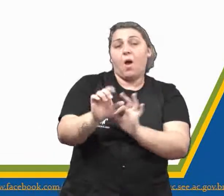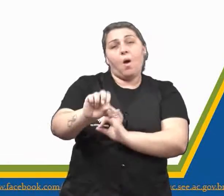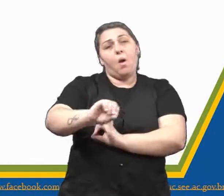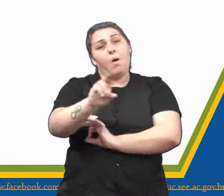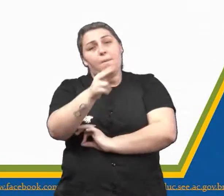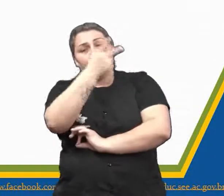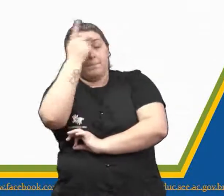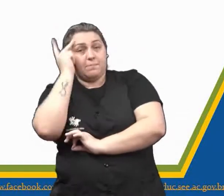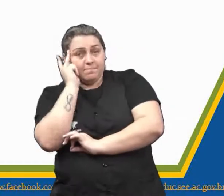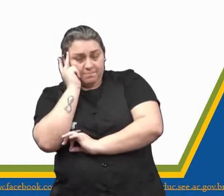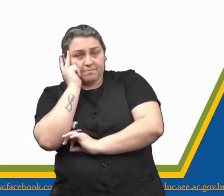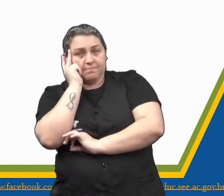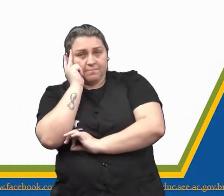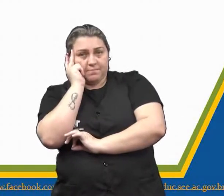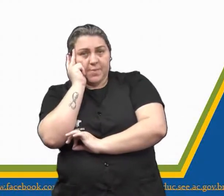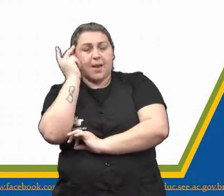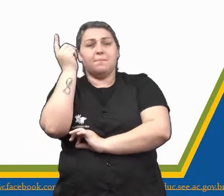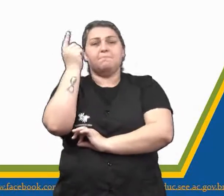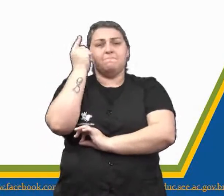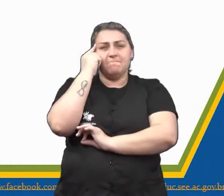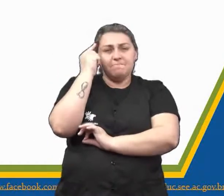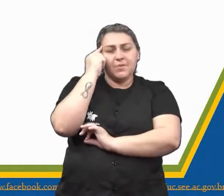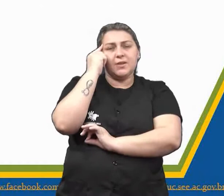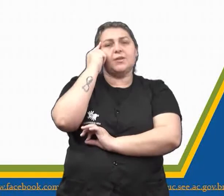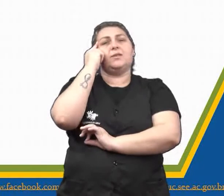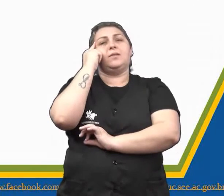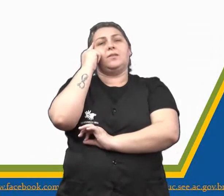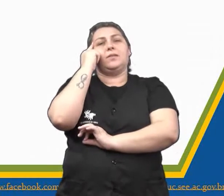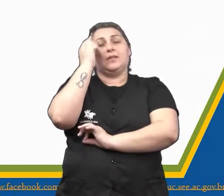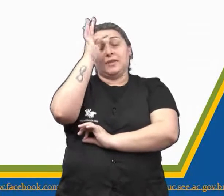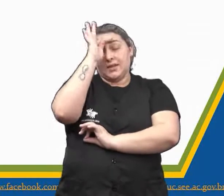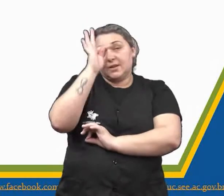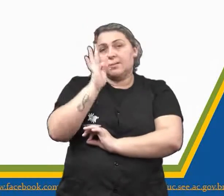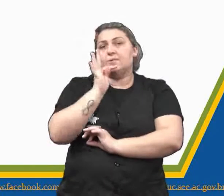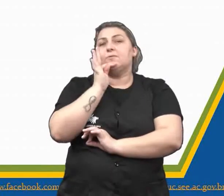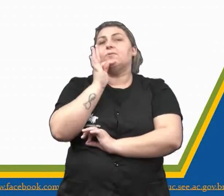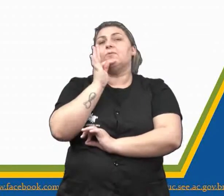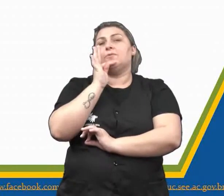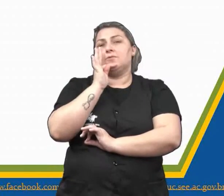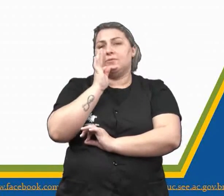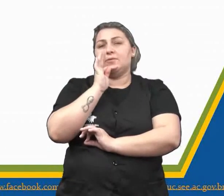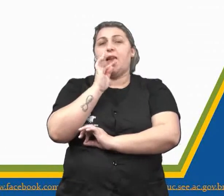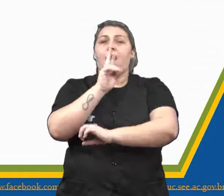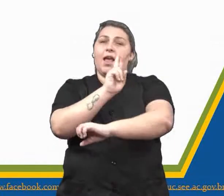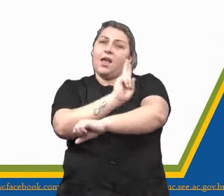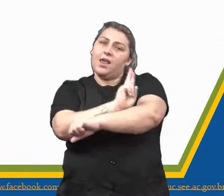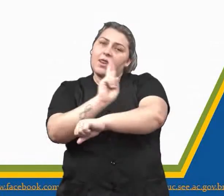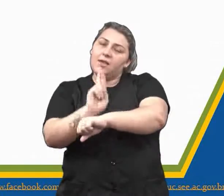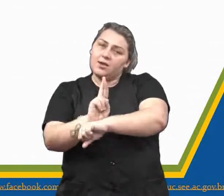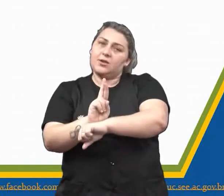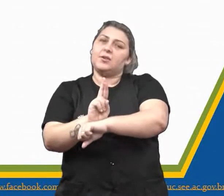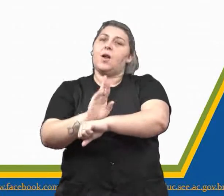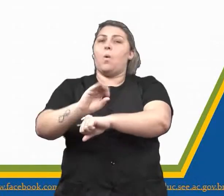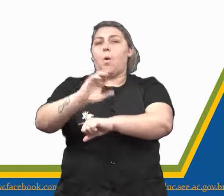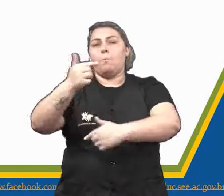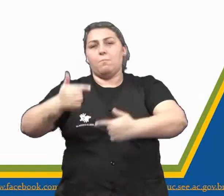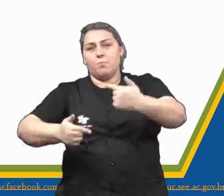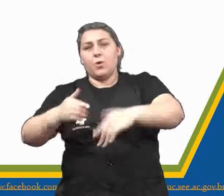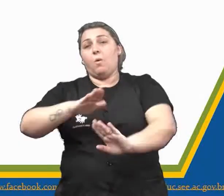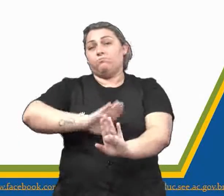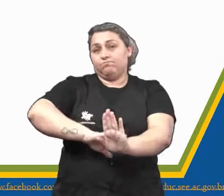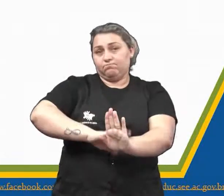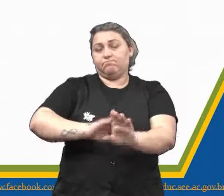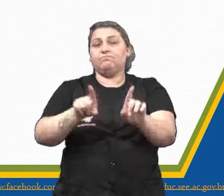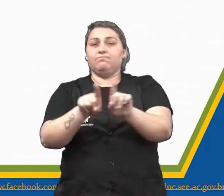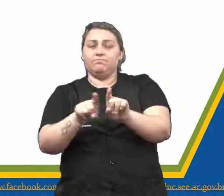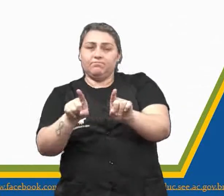pessoas para disseminar pensamentos, doutrinas, geralmente isso é religioso ou mesmo ideológico ou político. É tanto que a gente